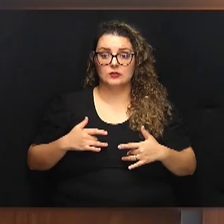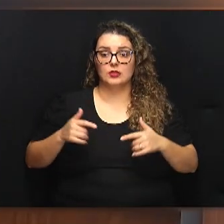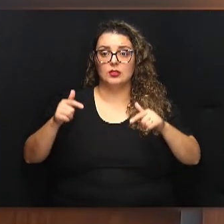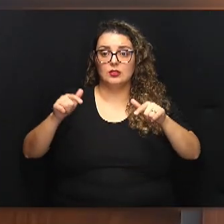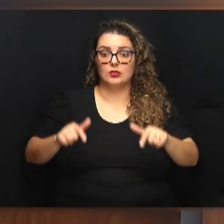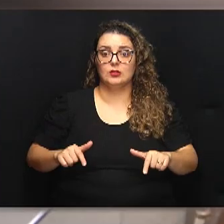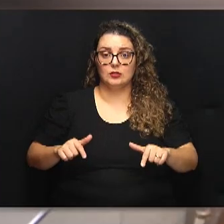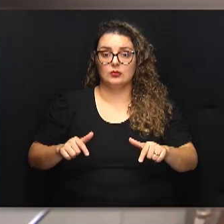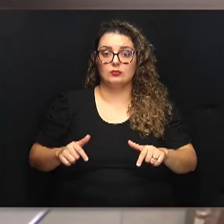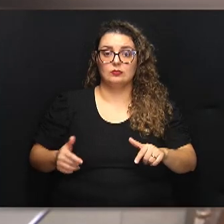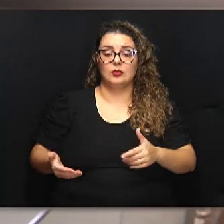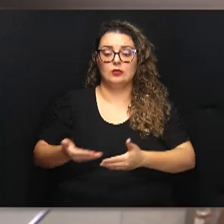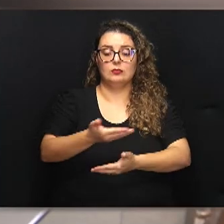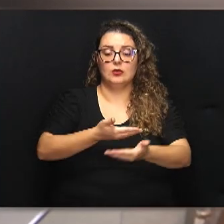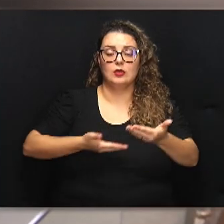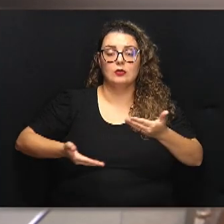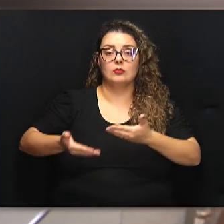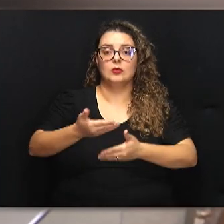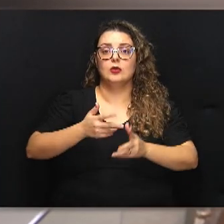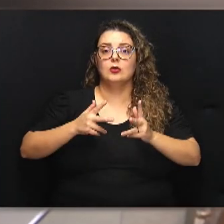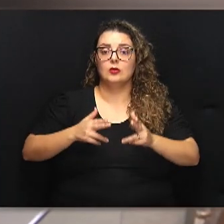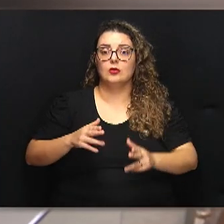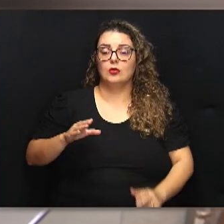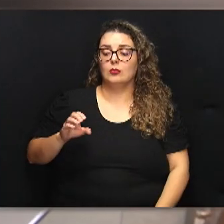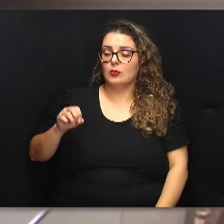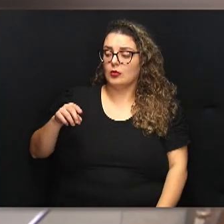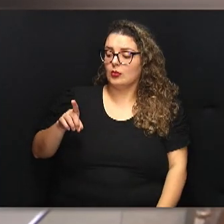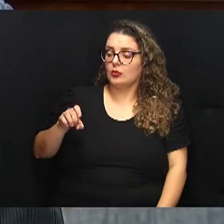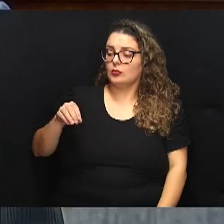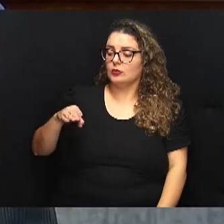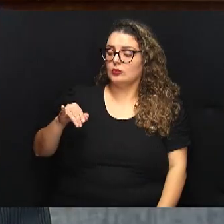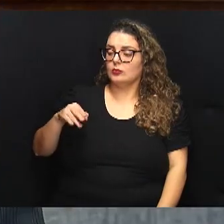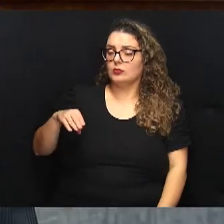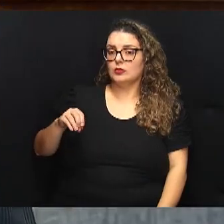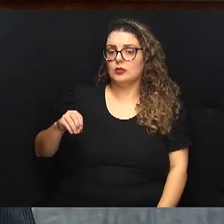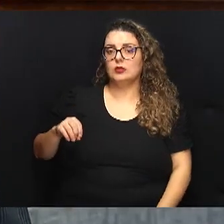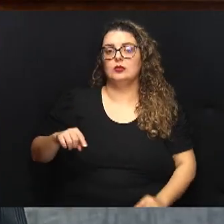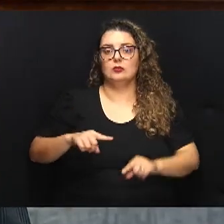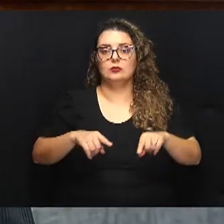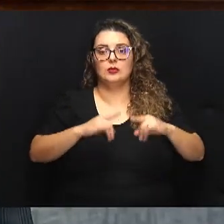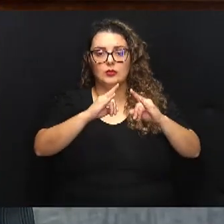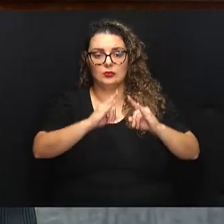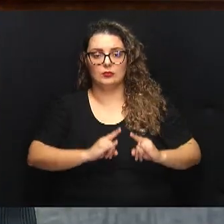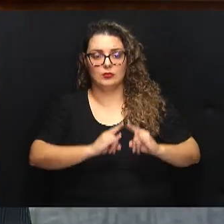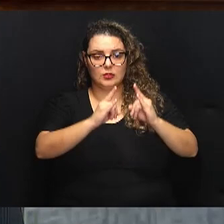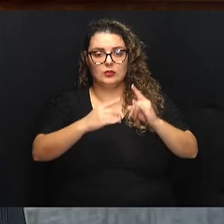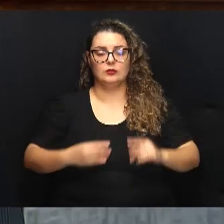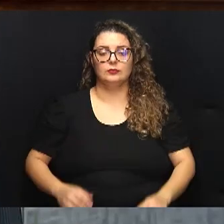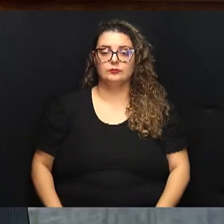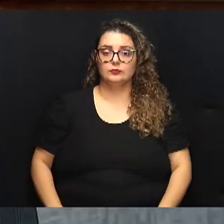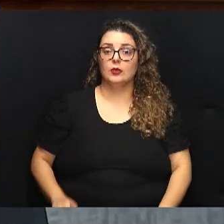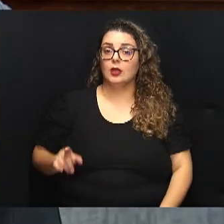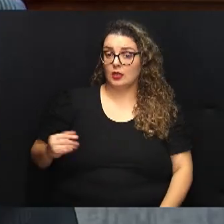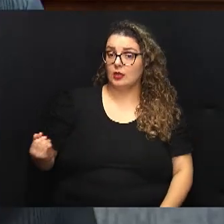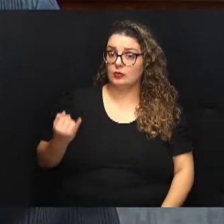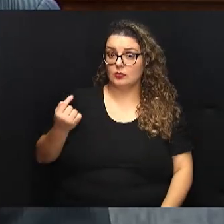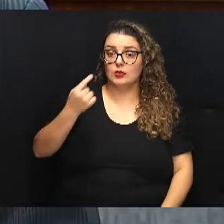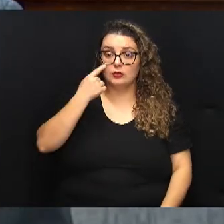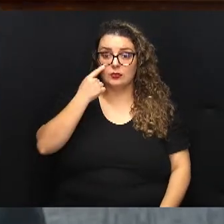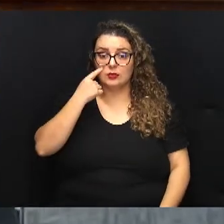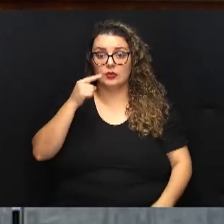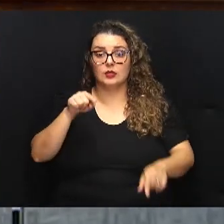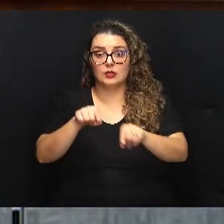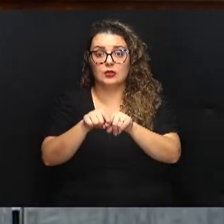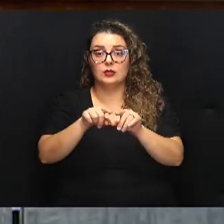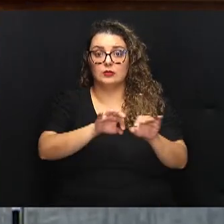espaços compartilhados, como condomínios residenciais. E é importante aqui a gente observar e também